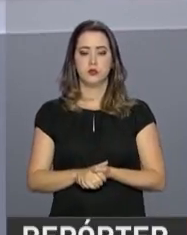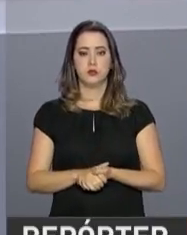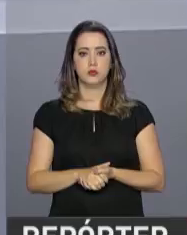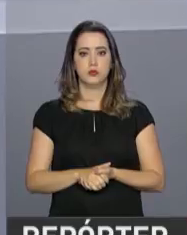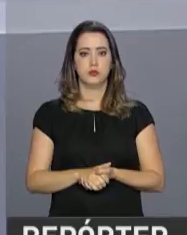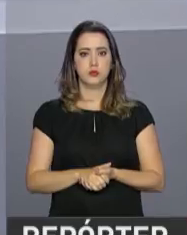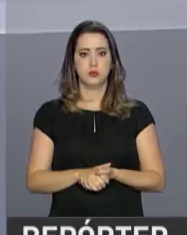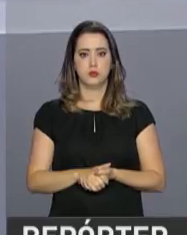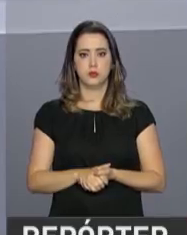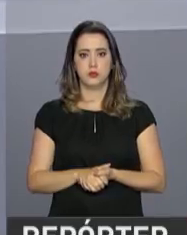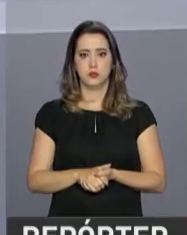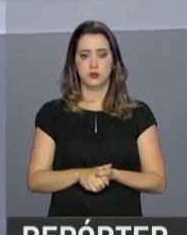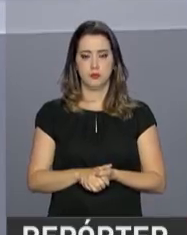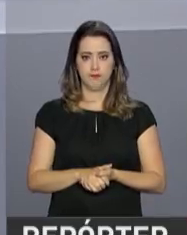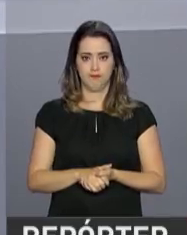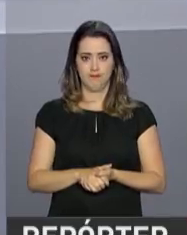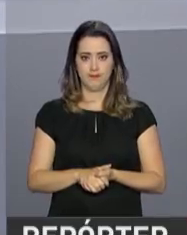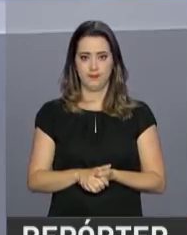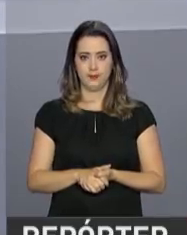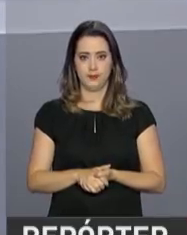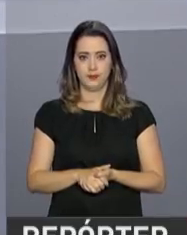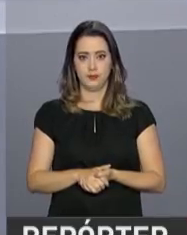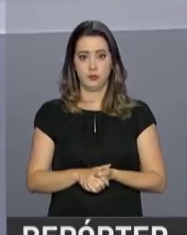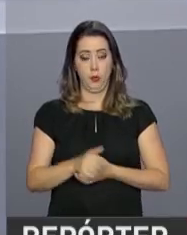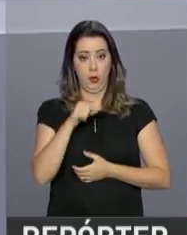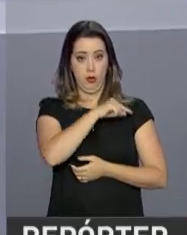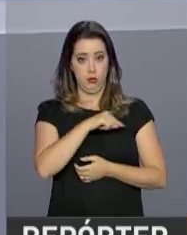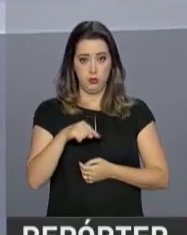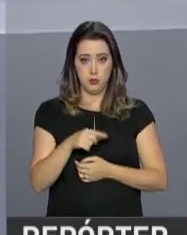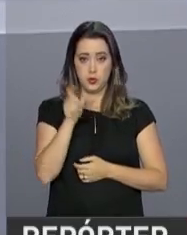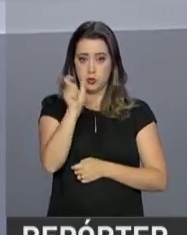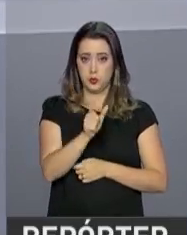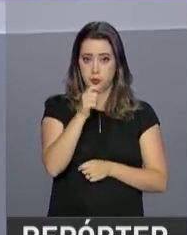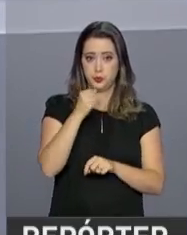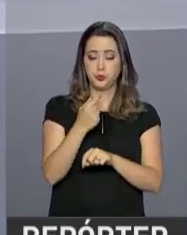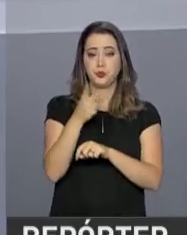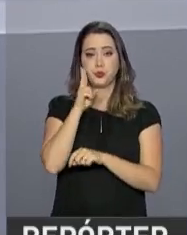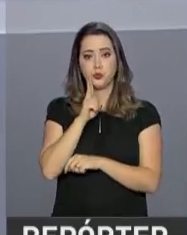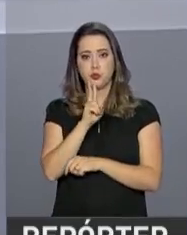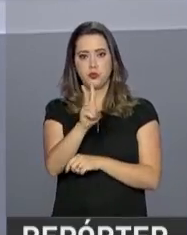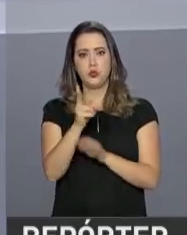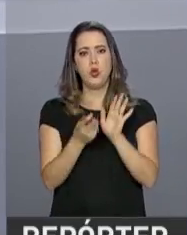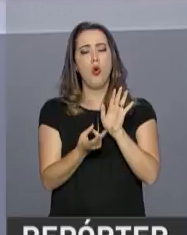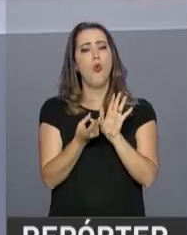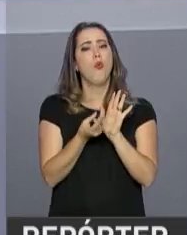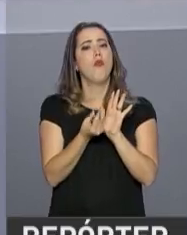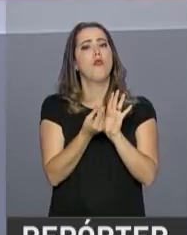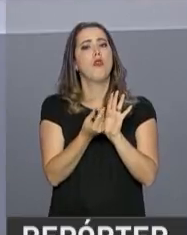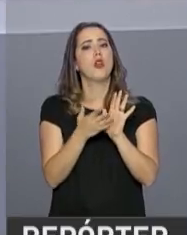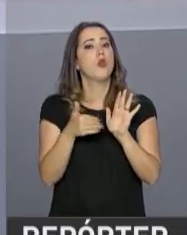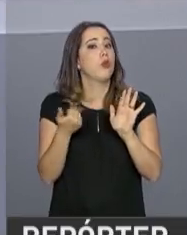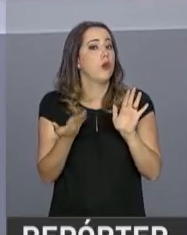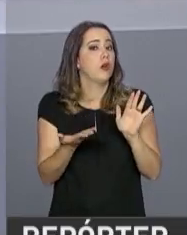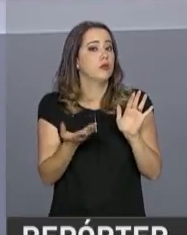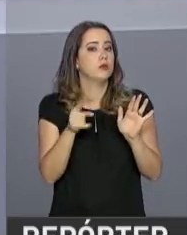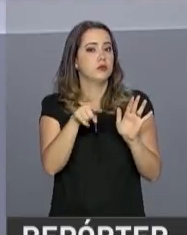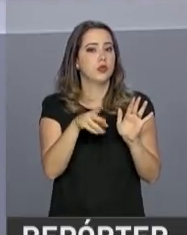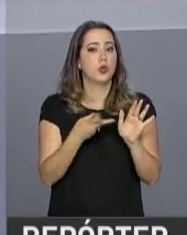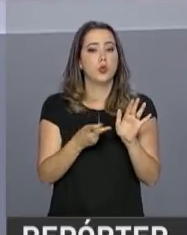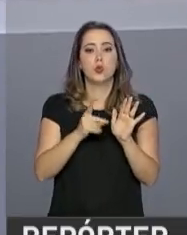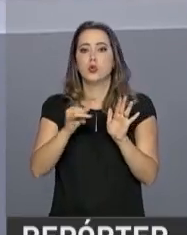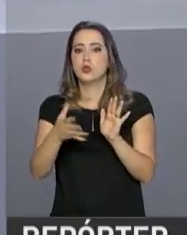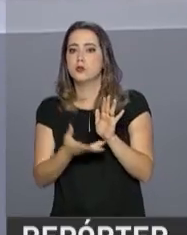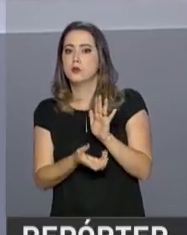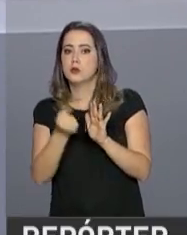www.caixa.gov.br barra cota pis na página o trabalhador pode visualizar o valor que tem a receber a data do